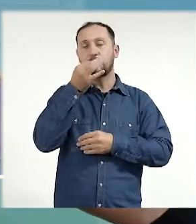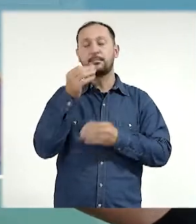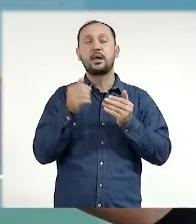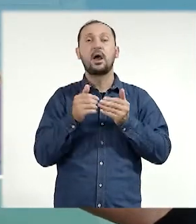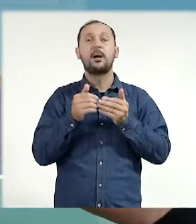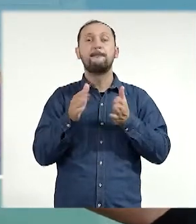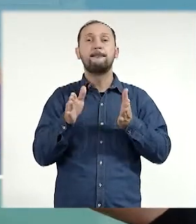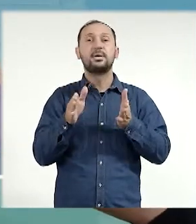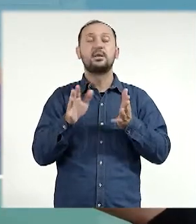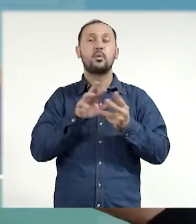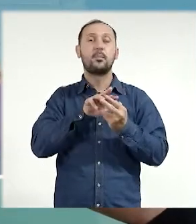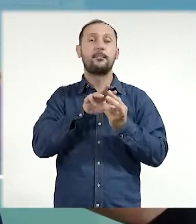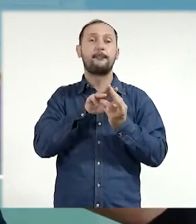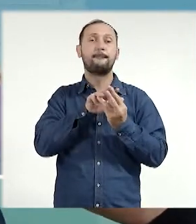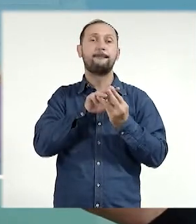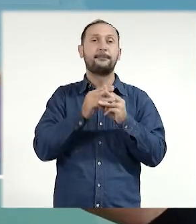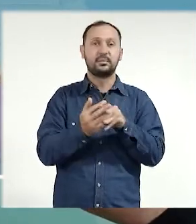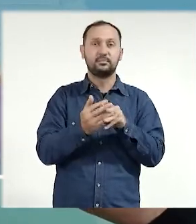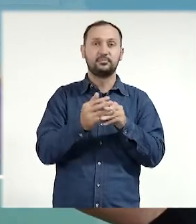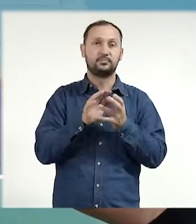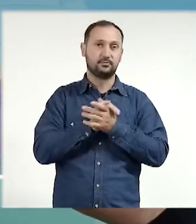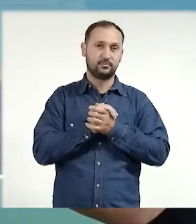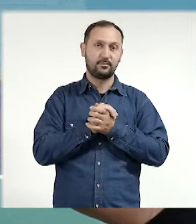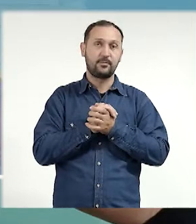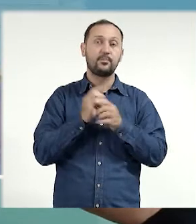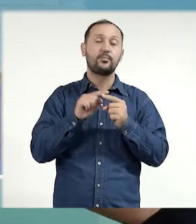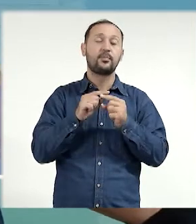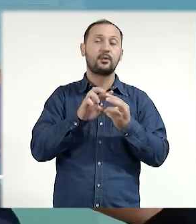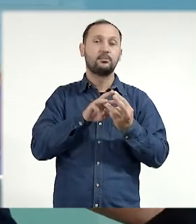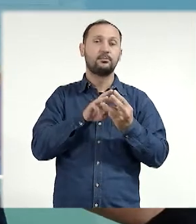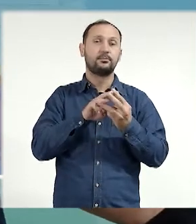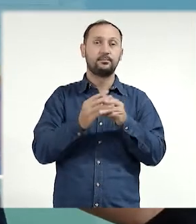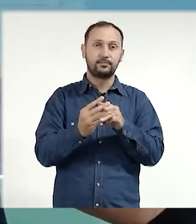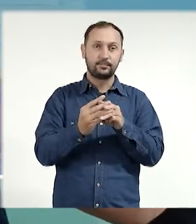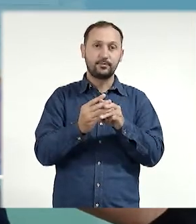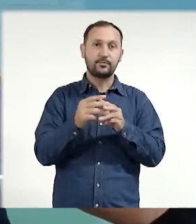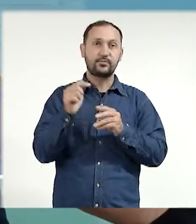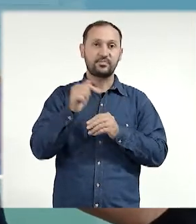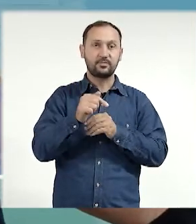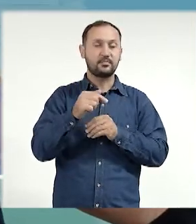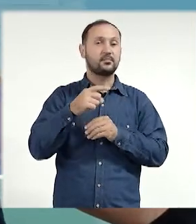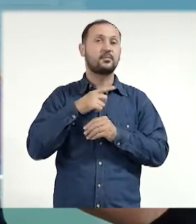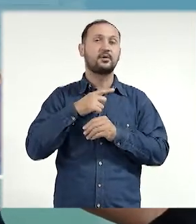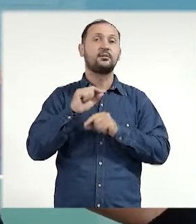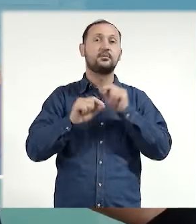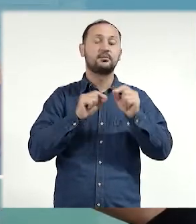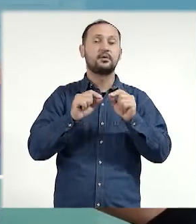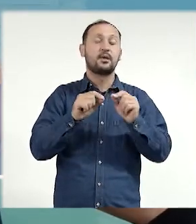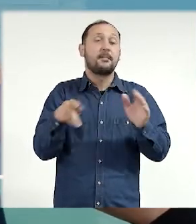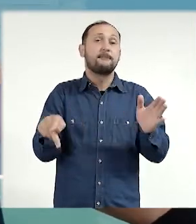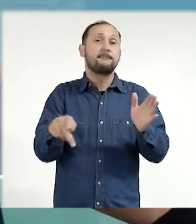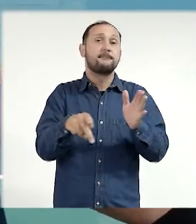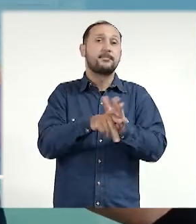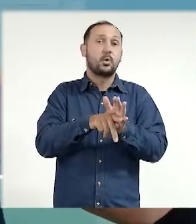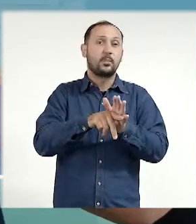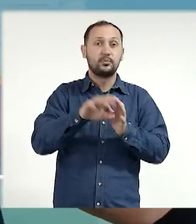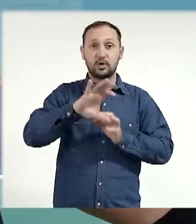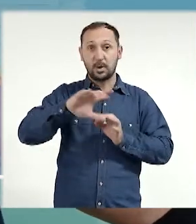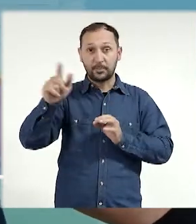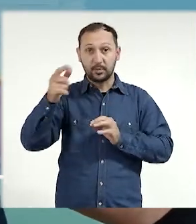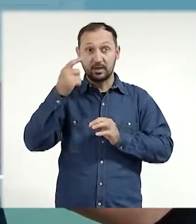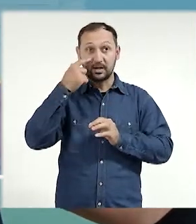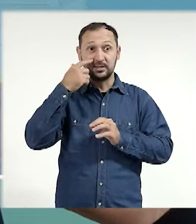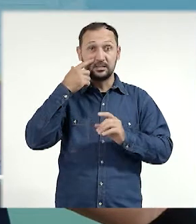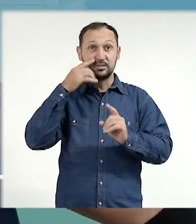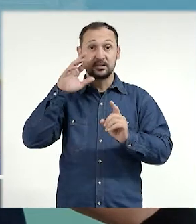indicação para a reabertura do Parque das Nações Indígenas. O Parque das Nações Indígenas, além de ser um cartão postal aqui